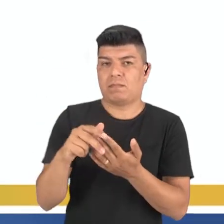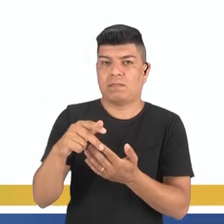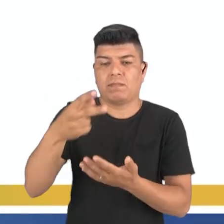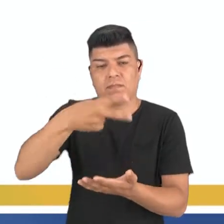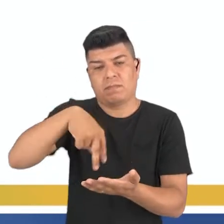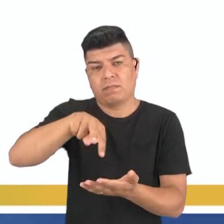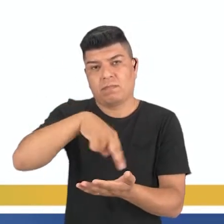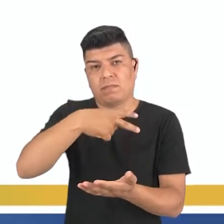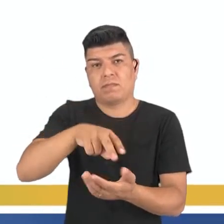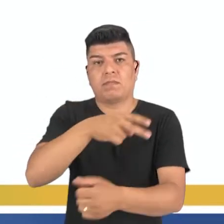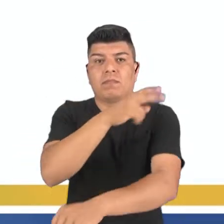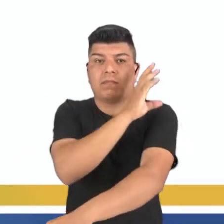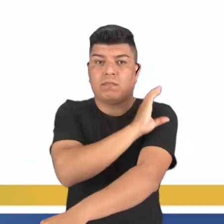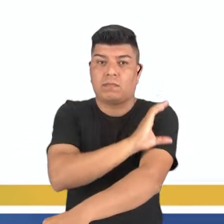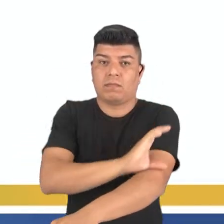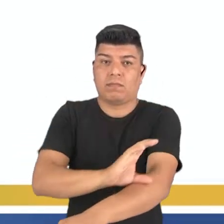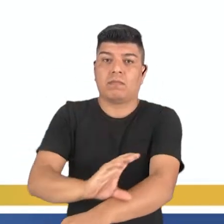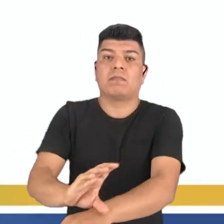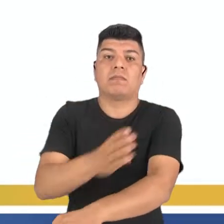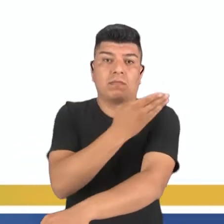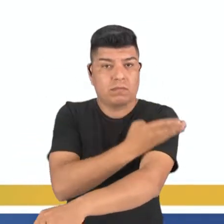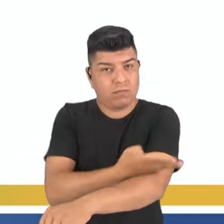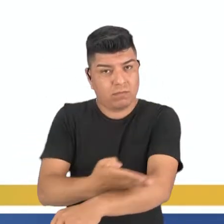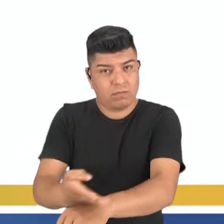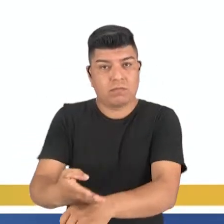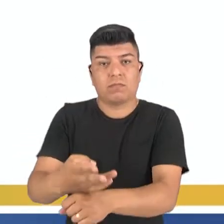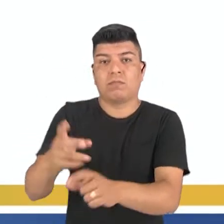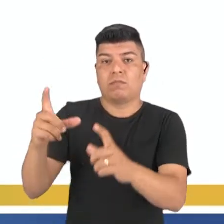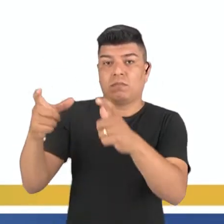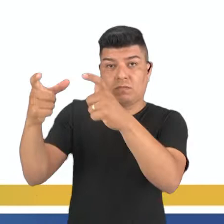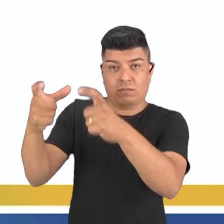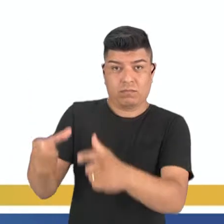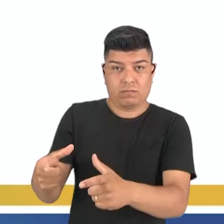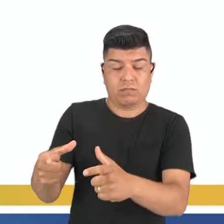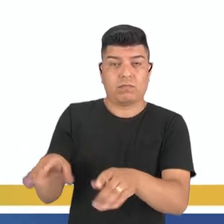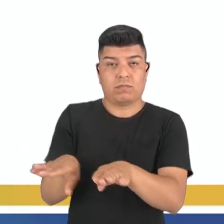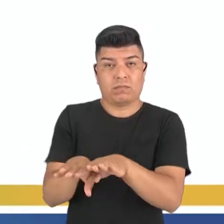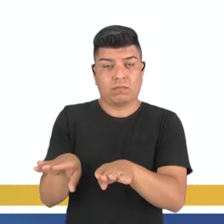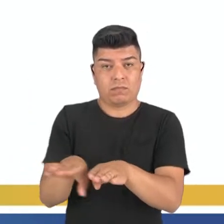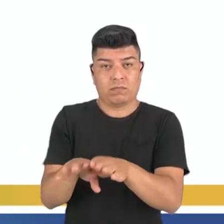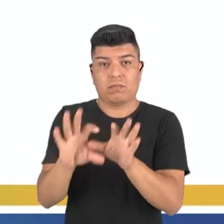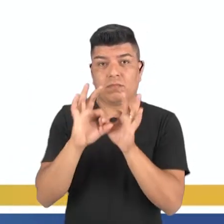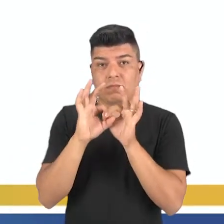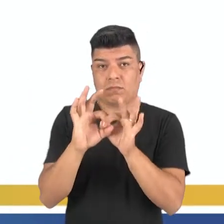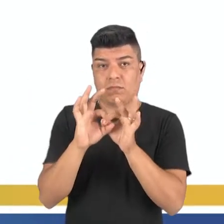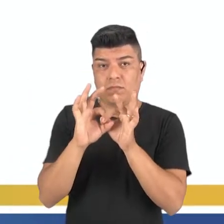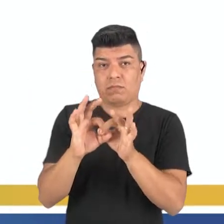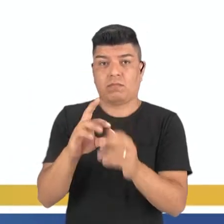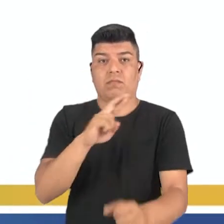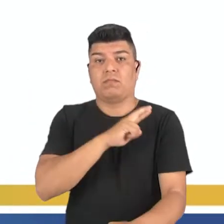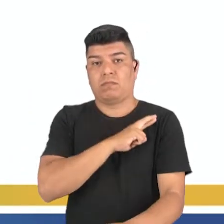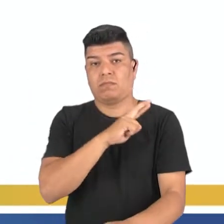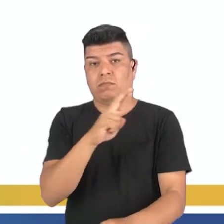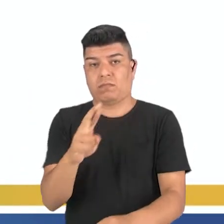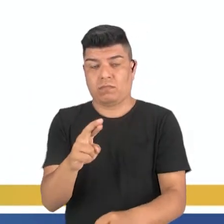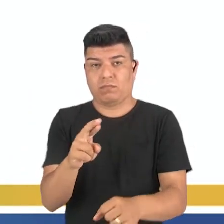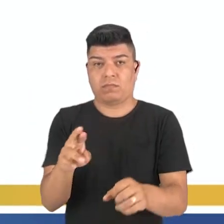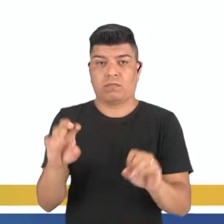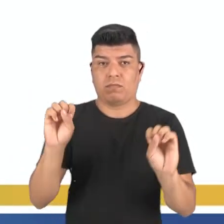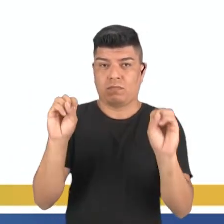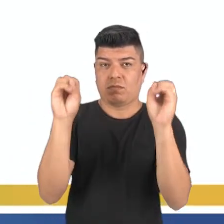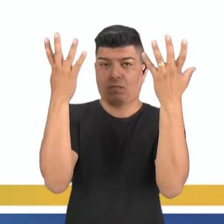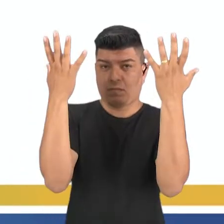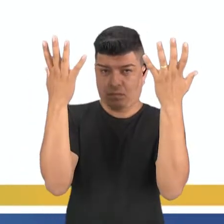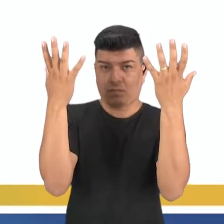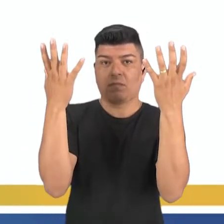as tradições e a cultura de uma determinada região. Bem, estão ligados aos aspectos religiosos,